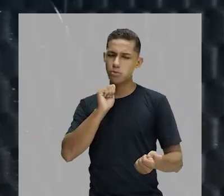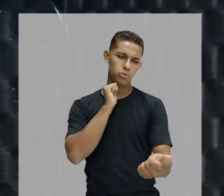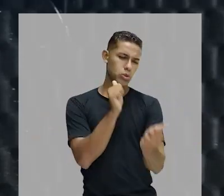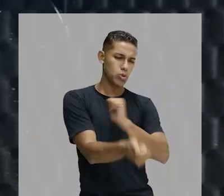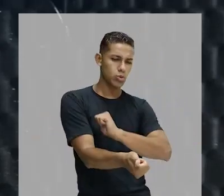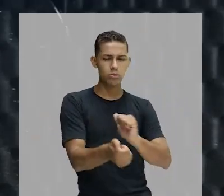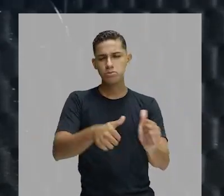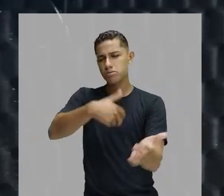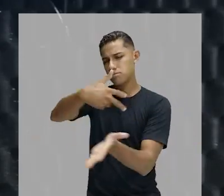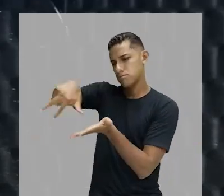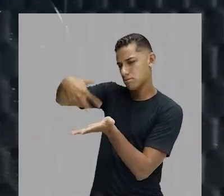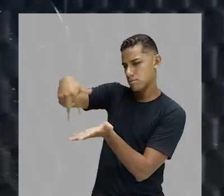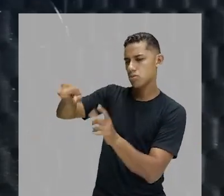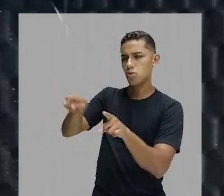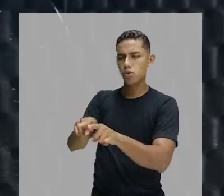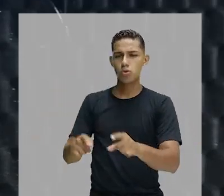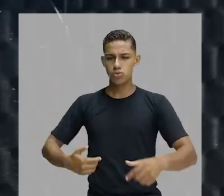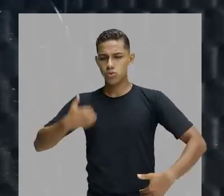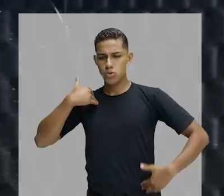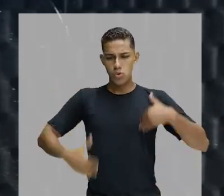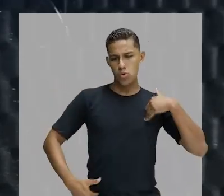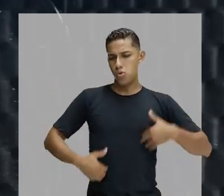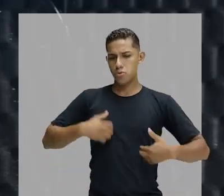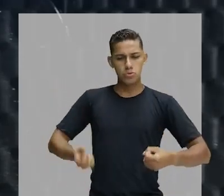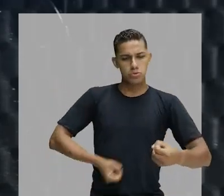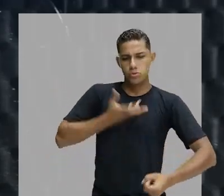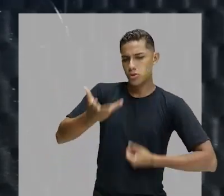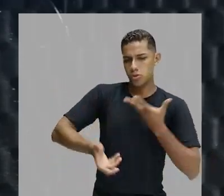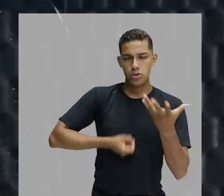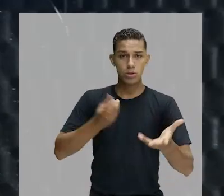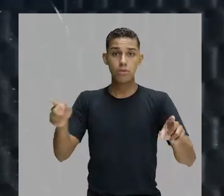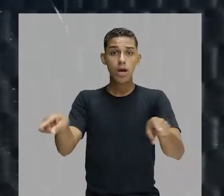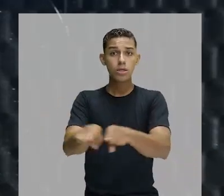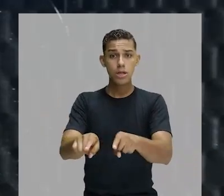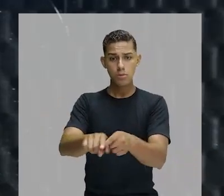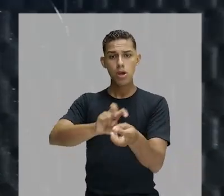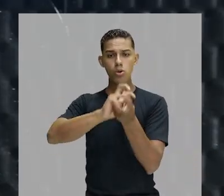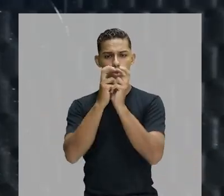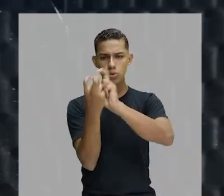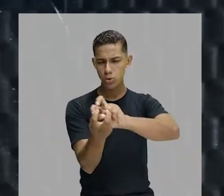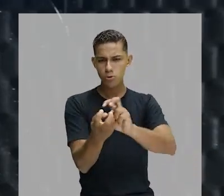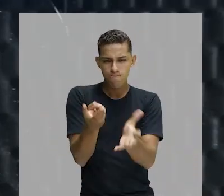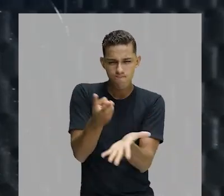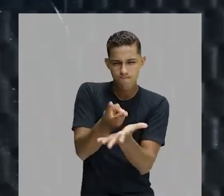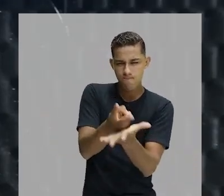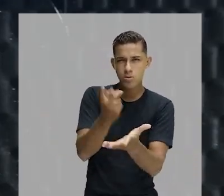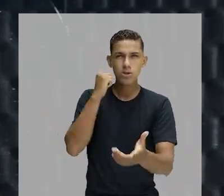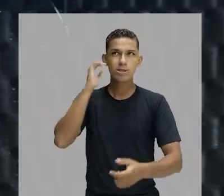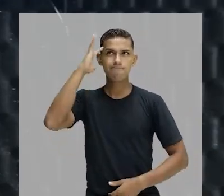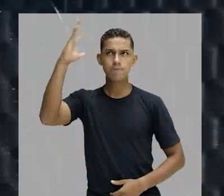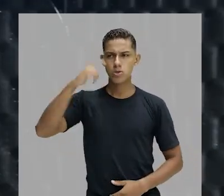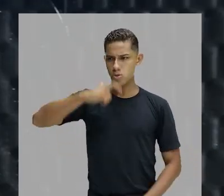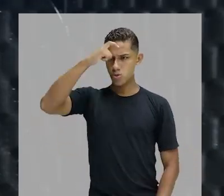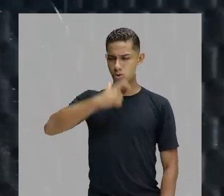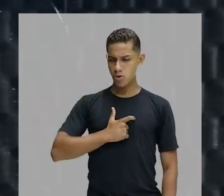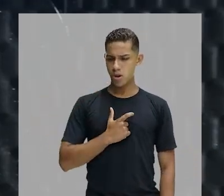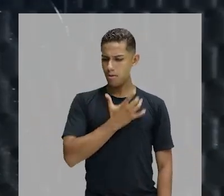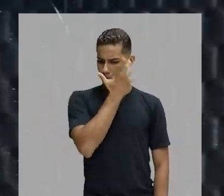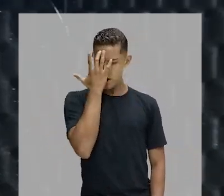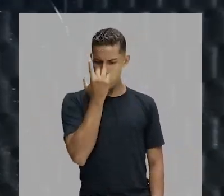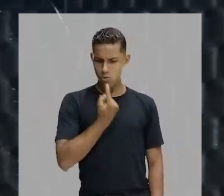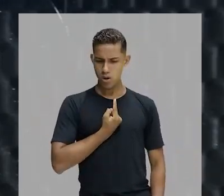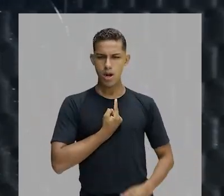importante para que nós possamos ter nesse país uma diversidade cultural. Porque nós somos um país que nós temos que reconhecer a presença